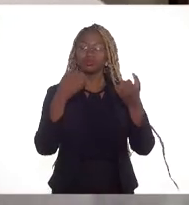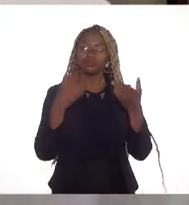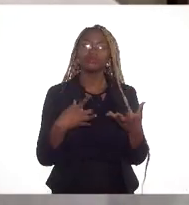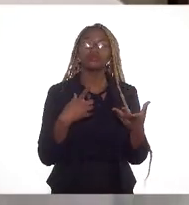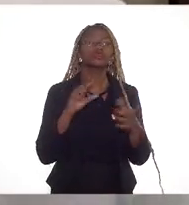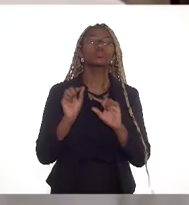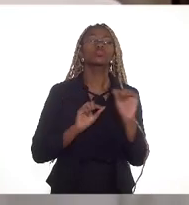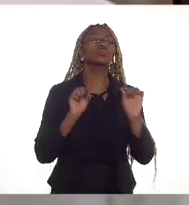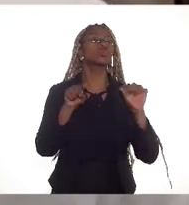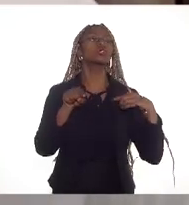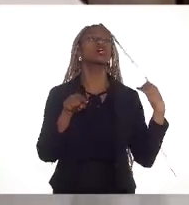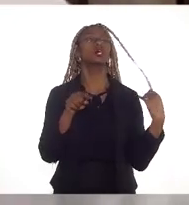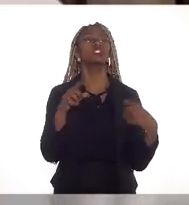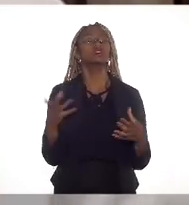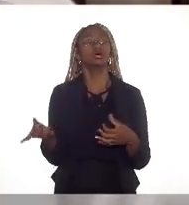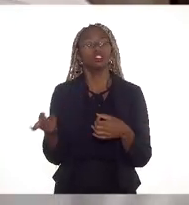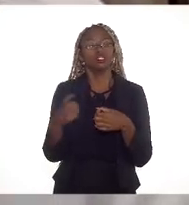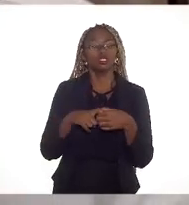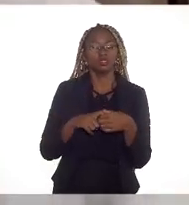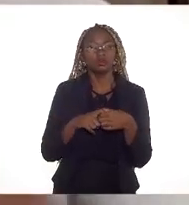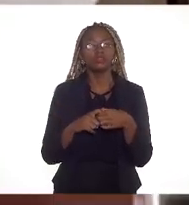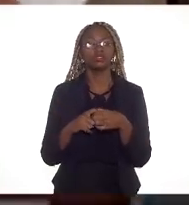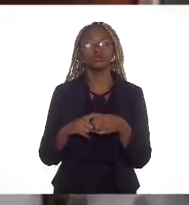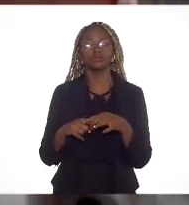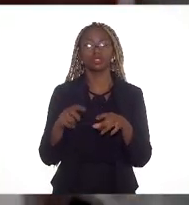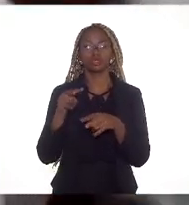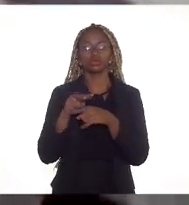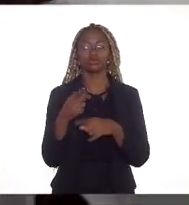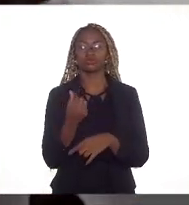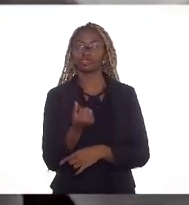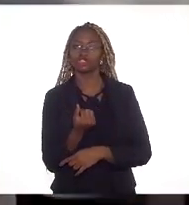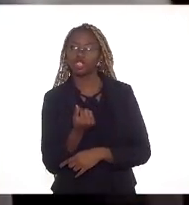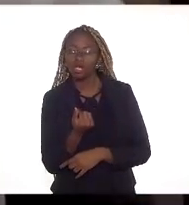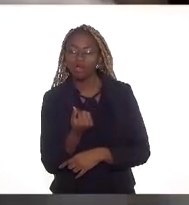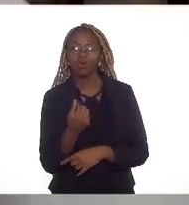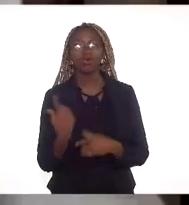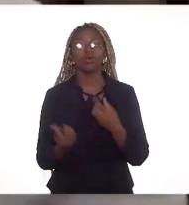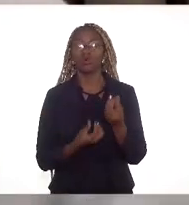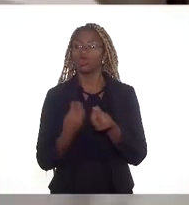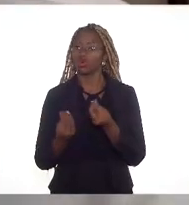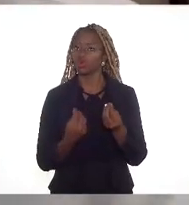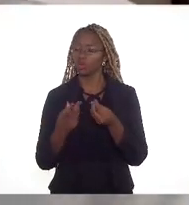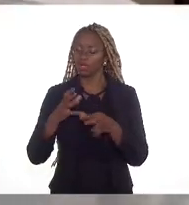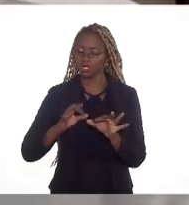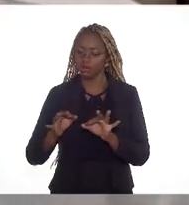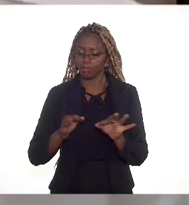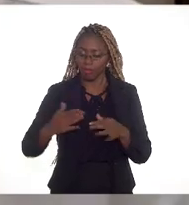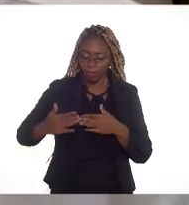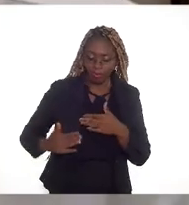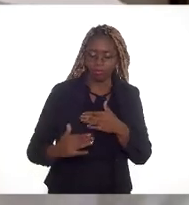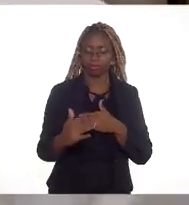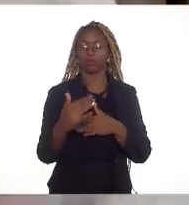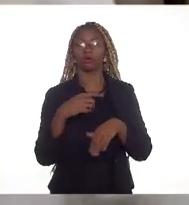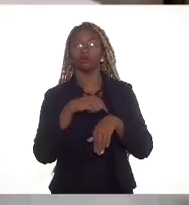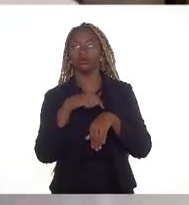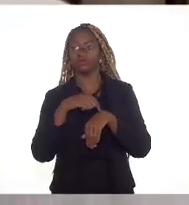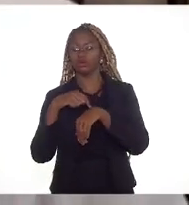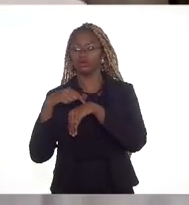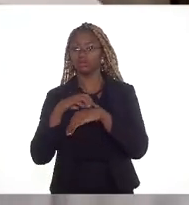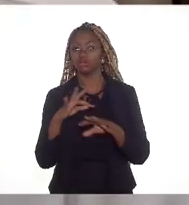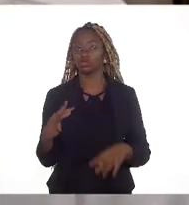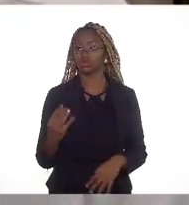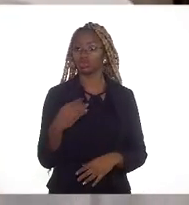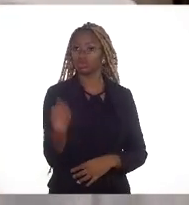esse regime de recuperação fiscal e como ele se coloca ao longo do tempo para todos